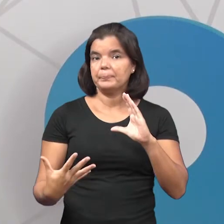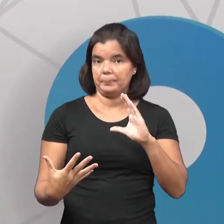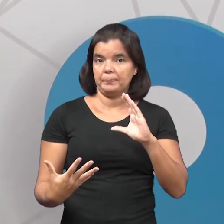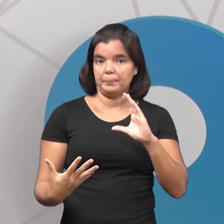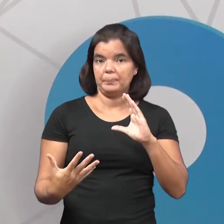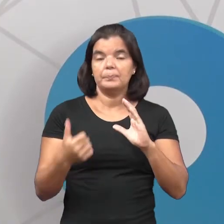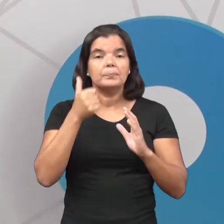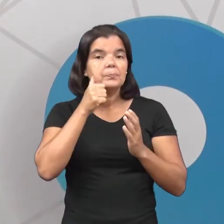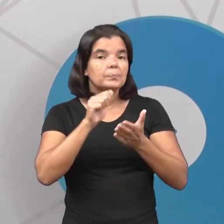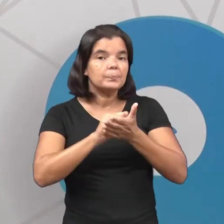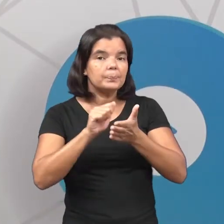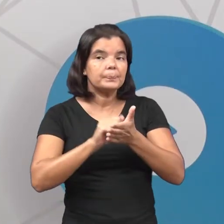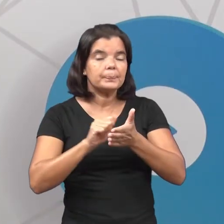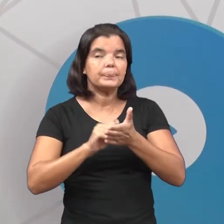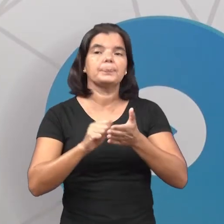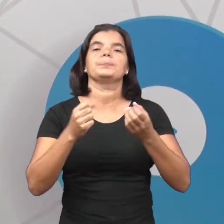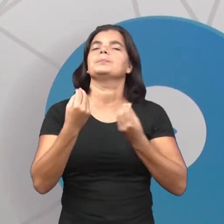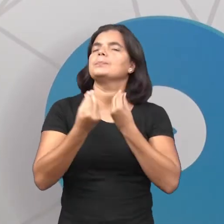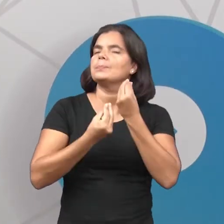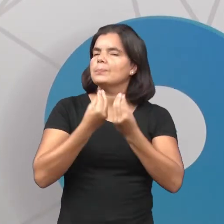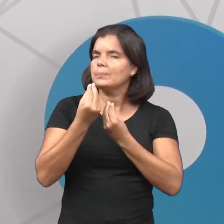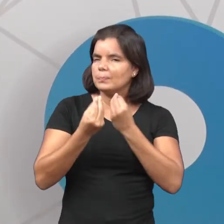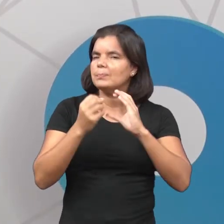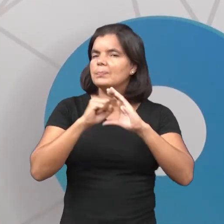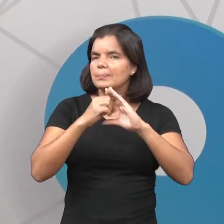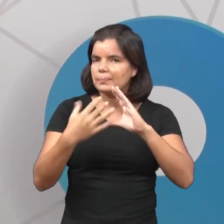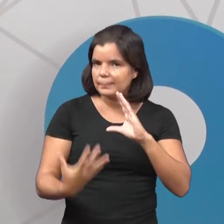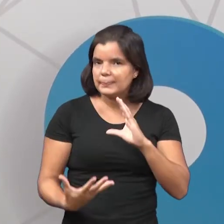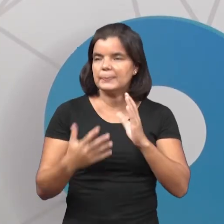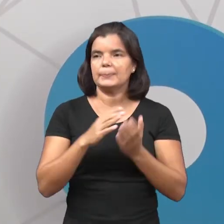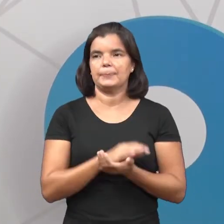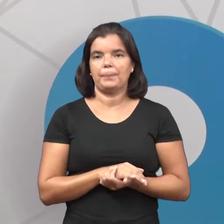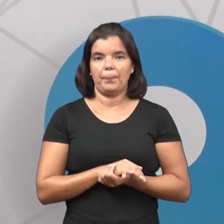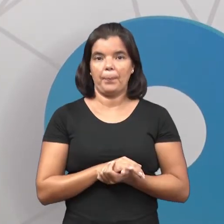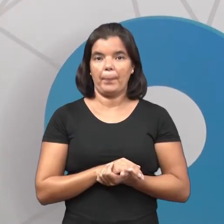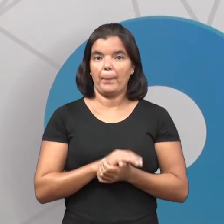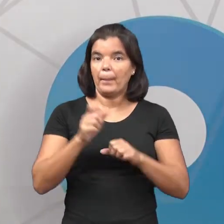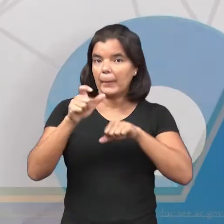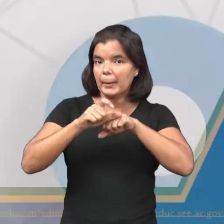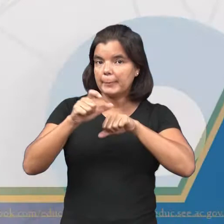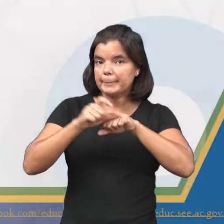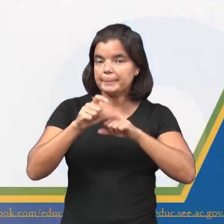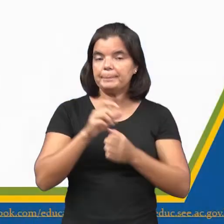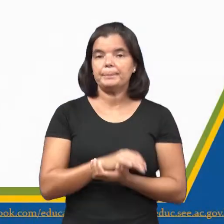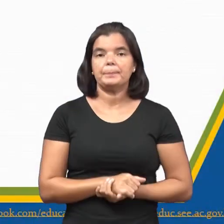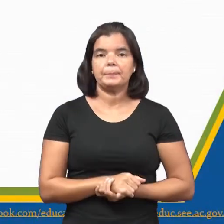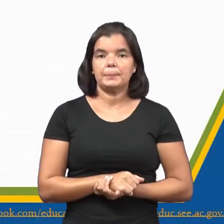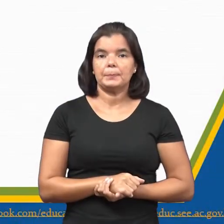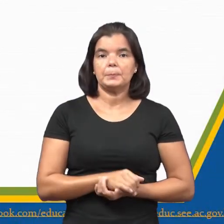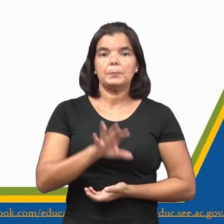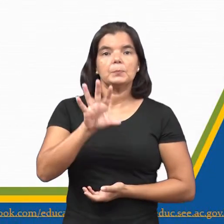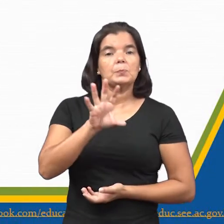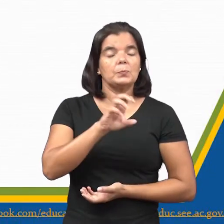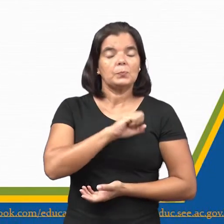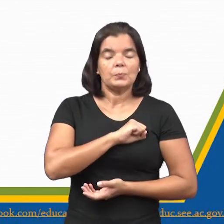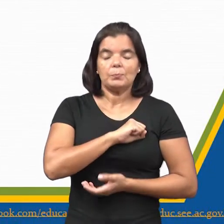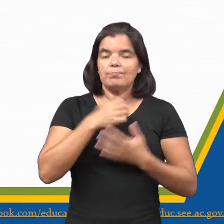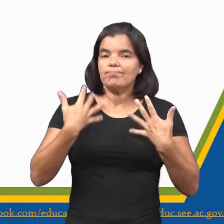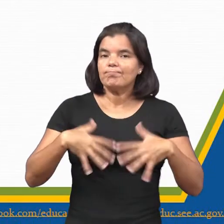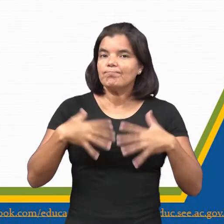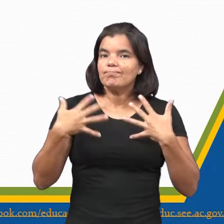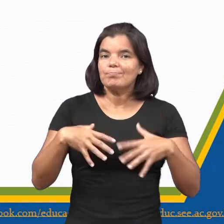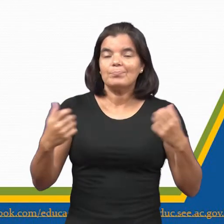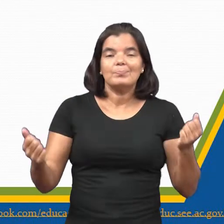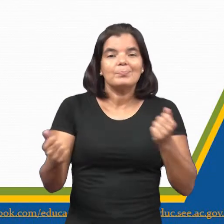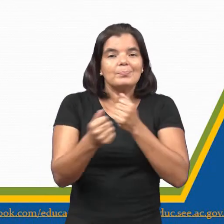a autora colocou. Vamos ler como que são as características para esses substantivos? O amor era tanto